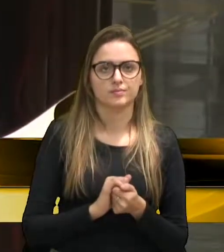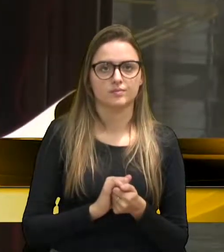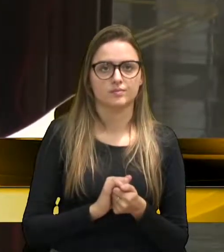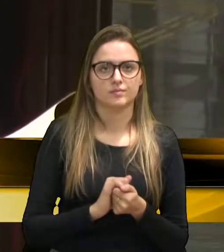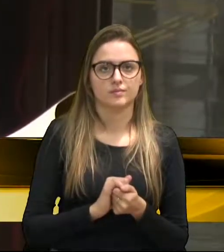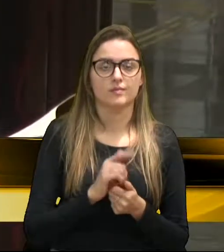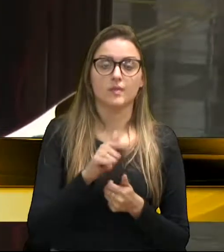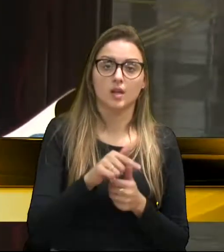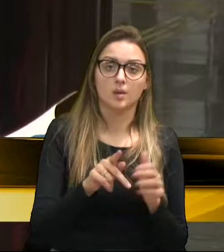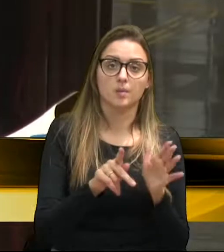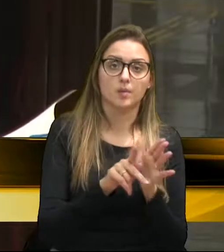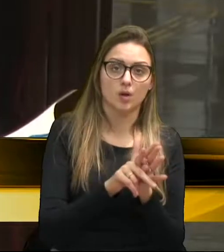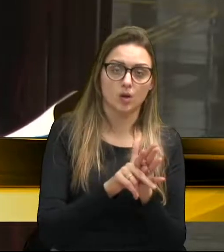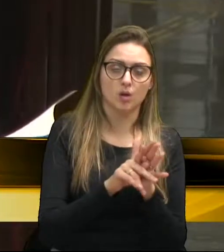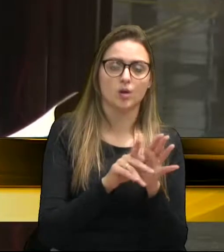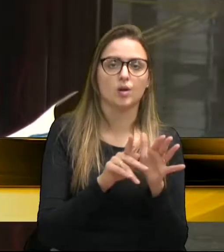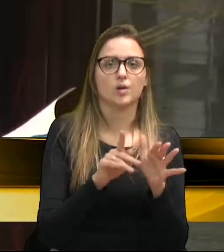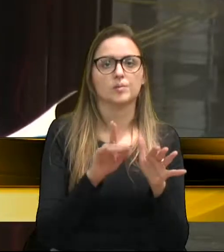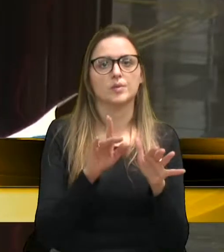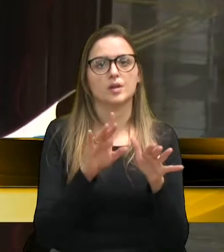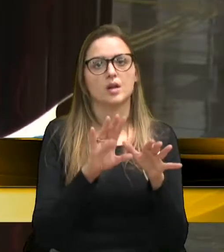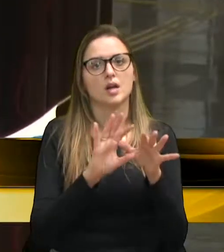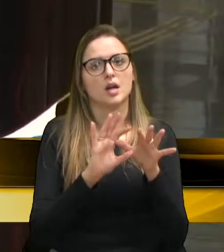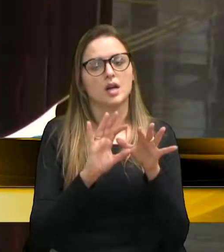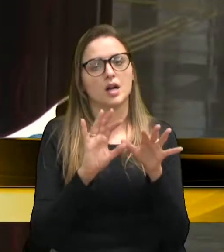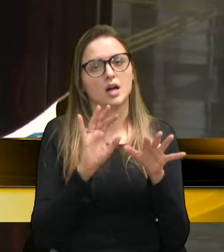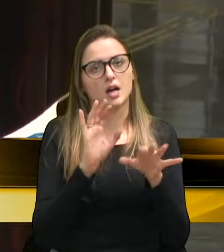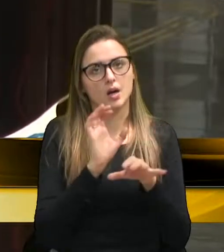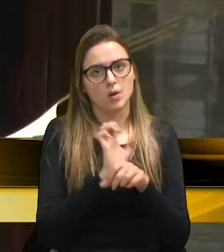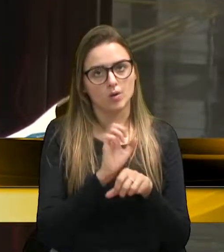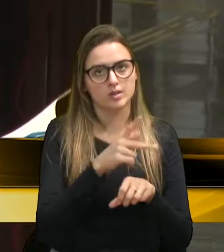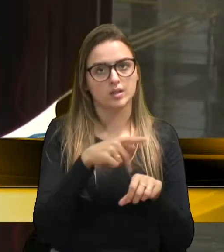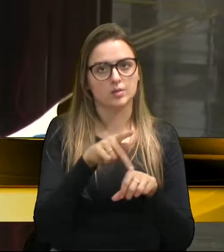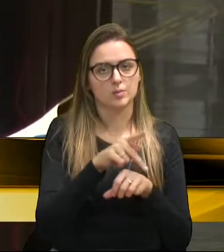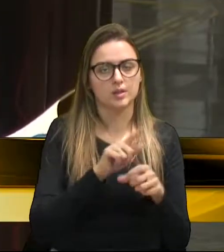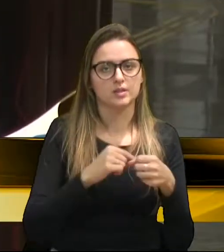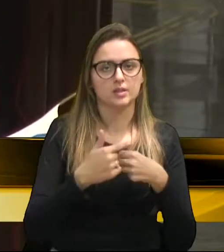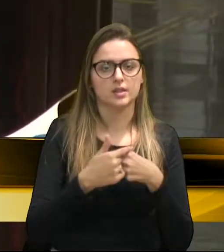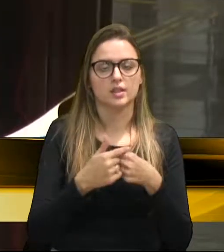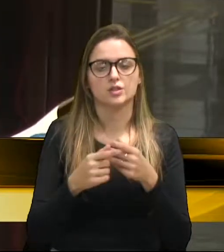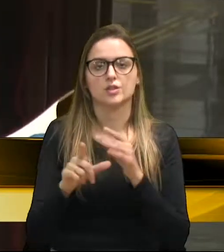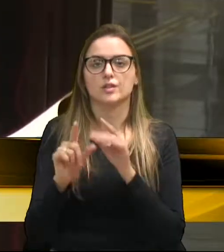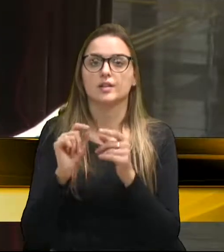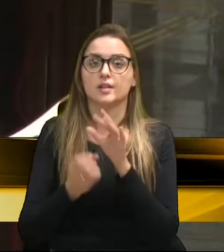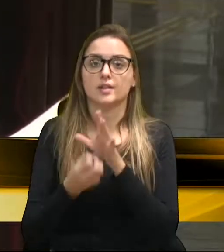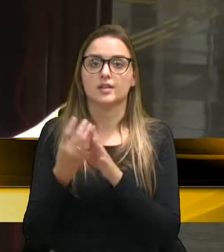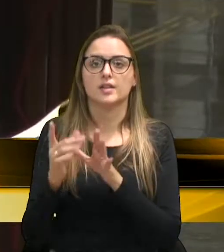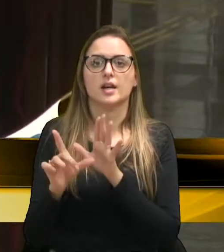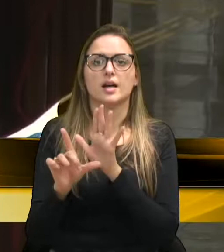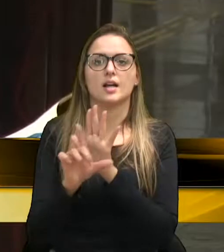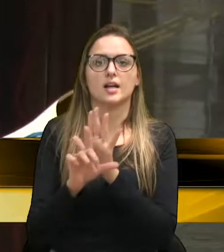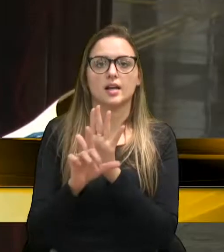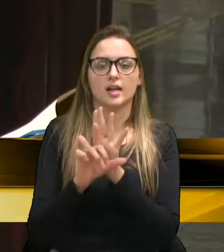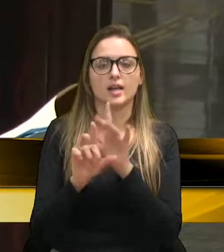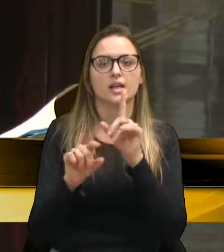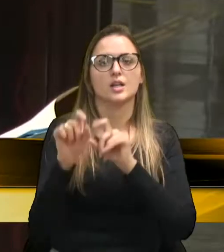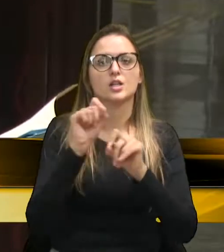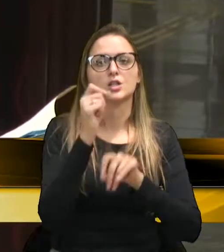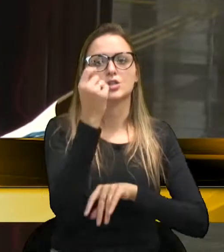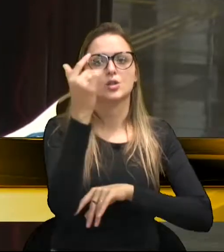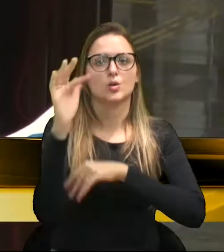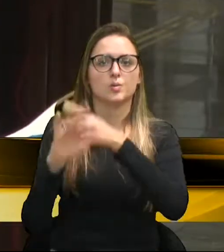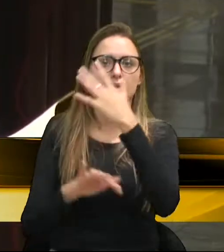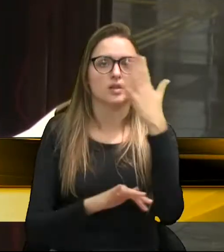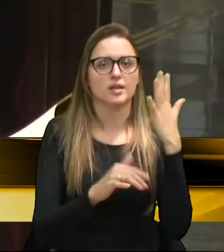Compete à União, Estados e ao Distrito Federal legislar concorrentemente sobre florestas, caça,